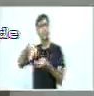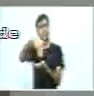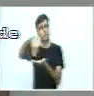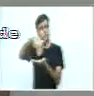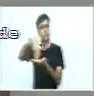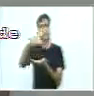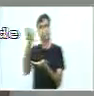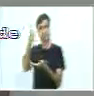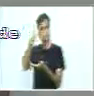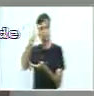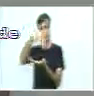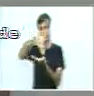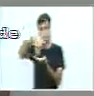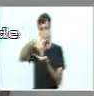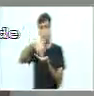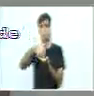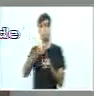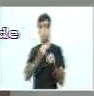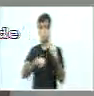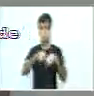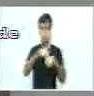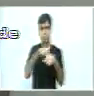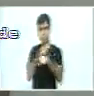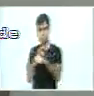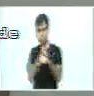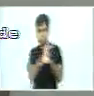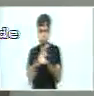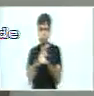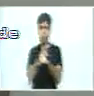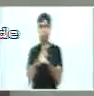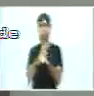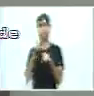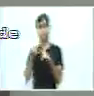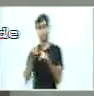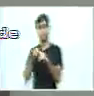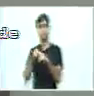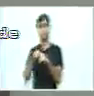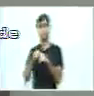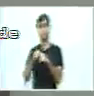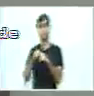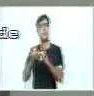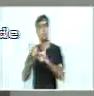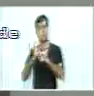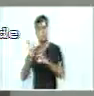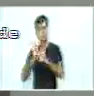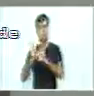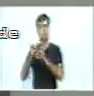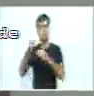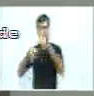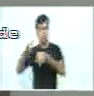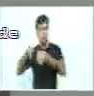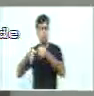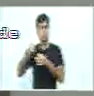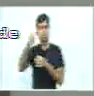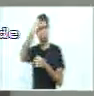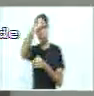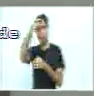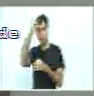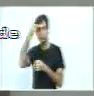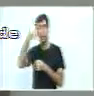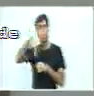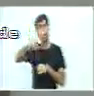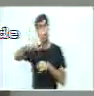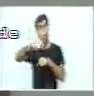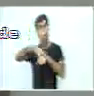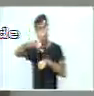Cultura, Secretaria de Fazenda e Fiscalização, a Procuradoria do Município, para que a gente tenha uma